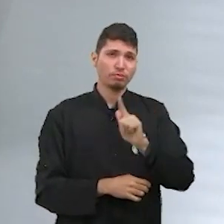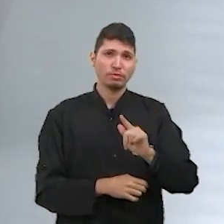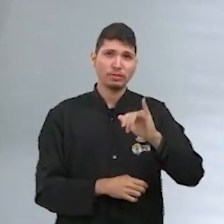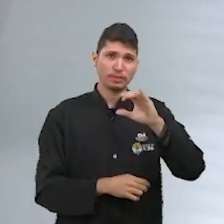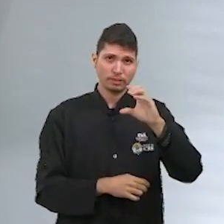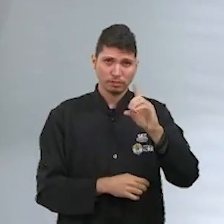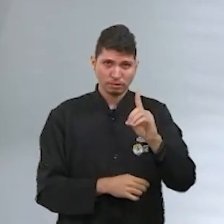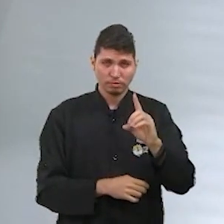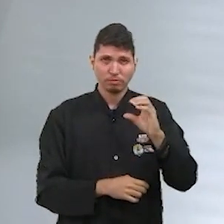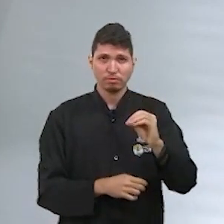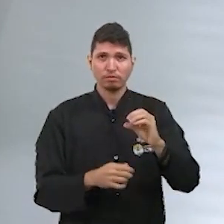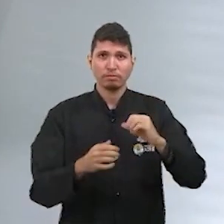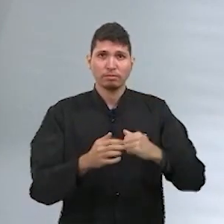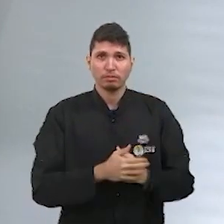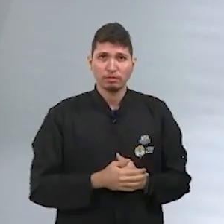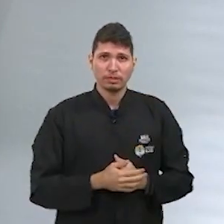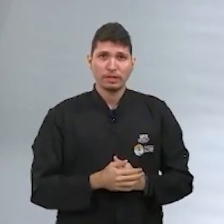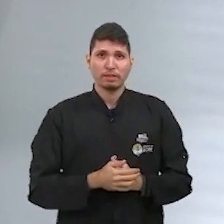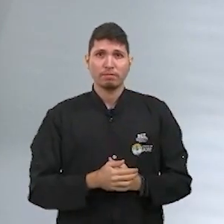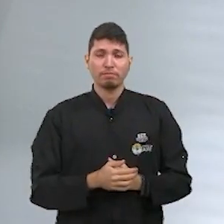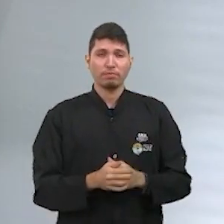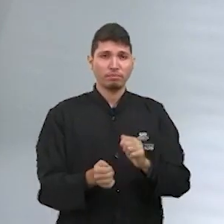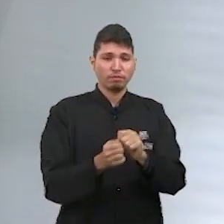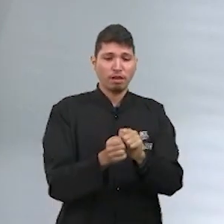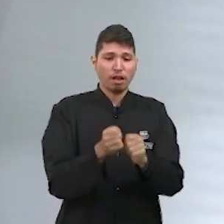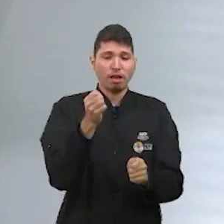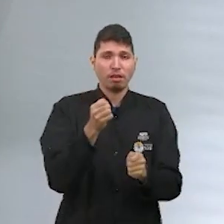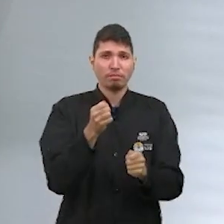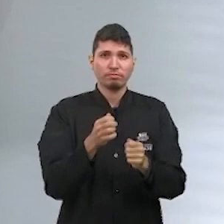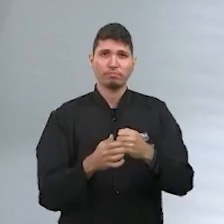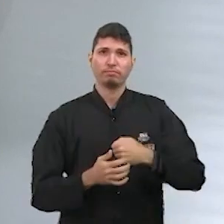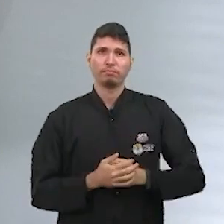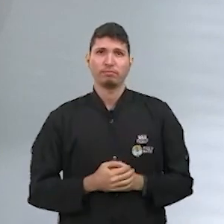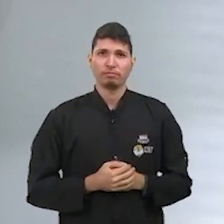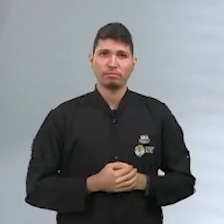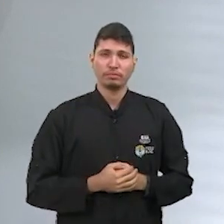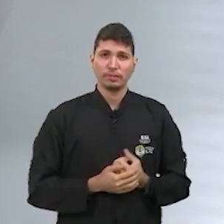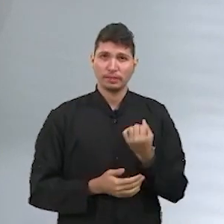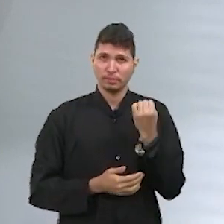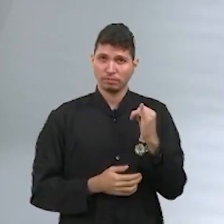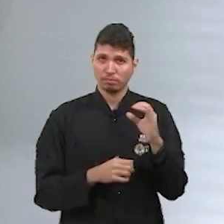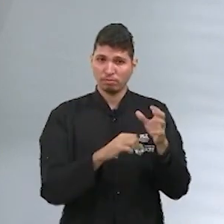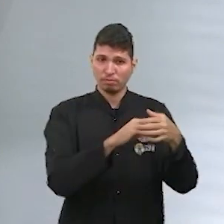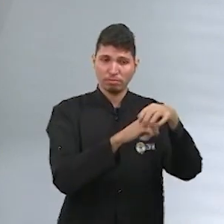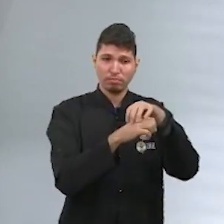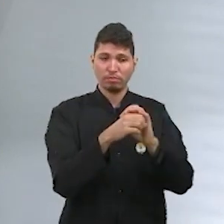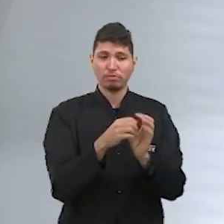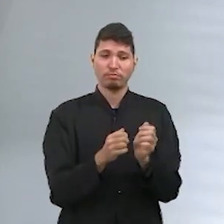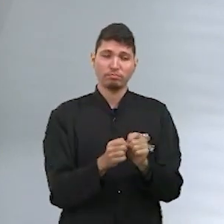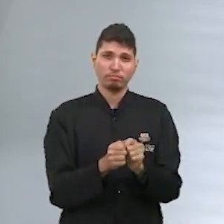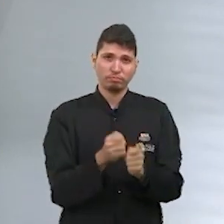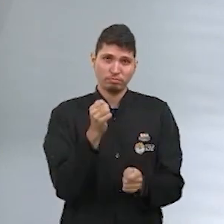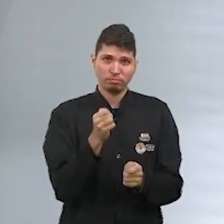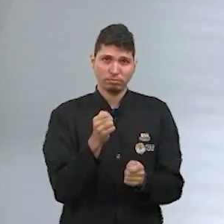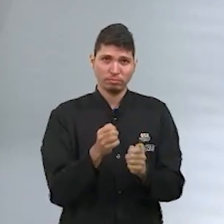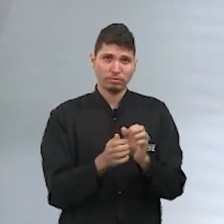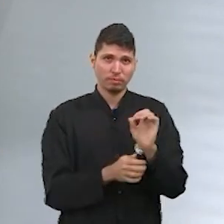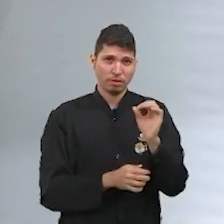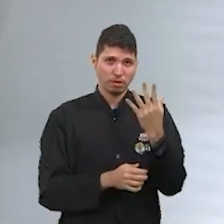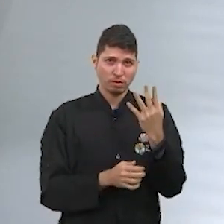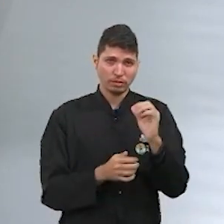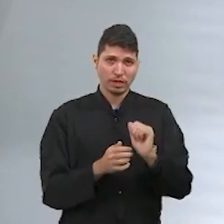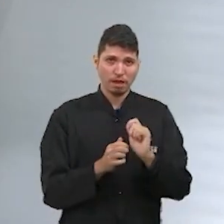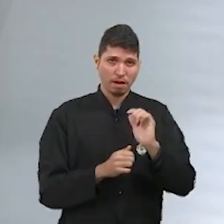moléculas consideradas apolares. Quando você tiver somente moléculas apolares, ali vai acontecer